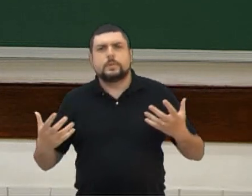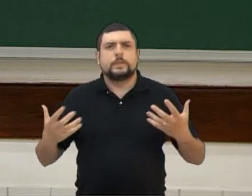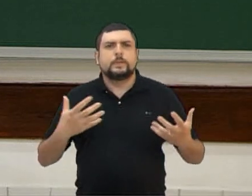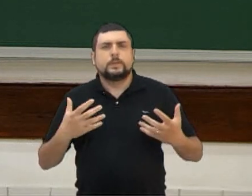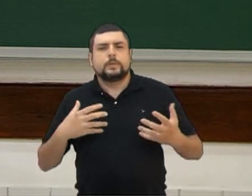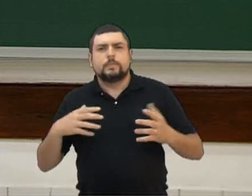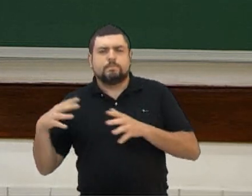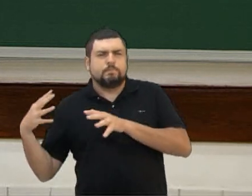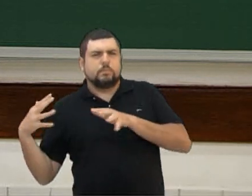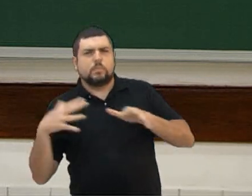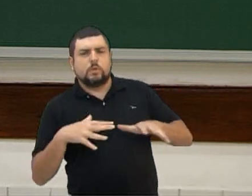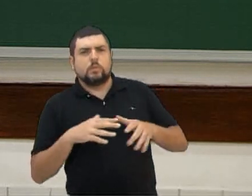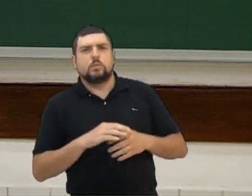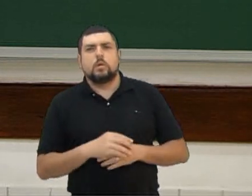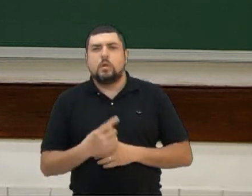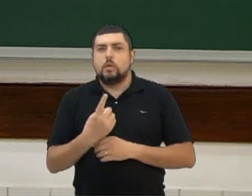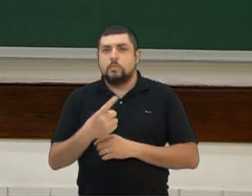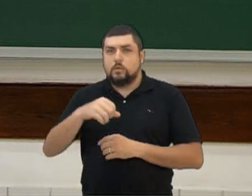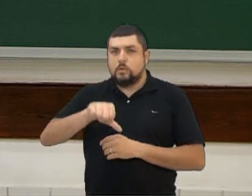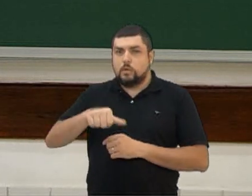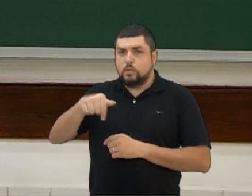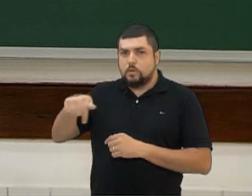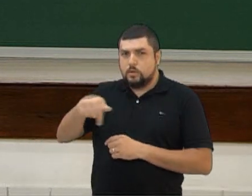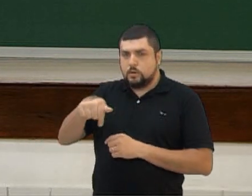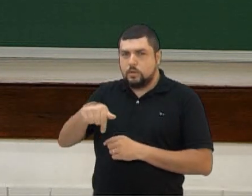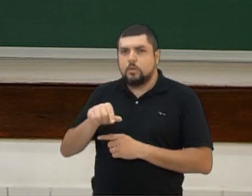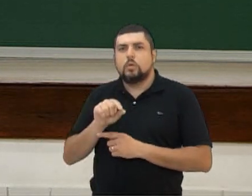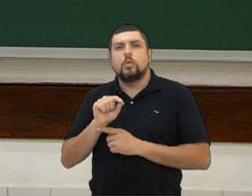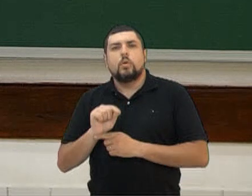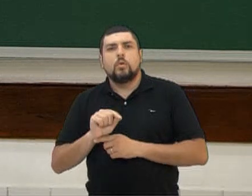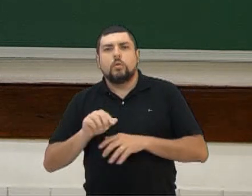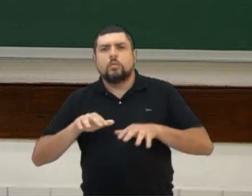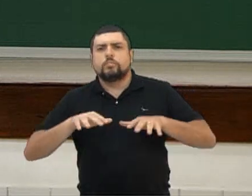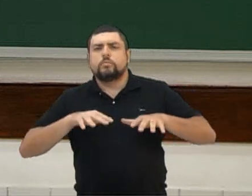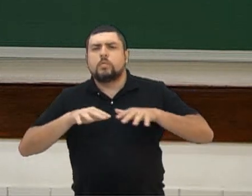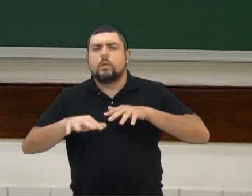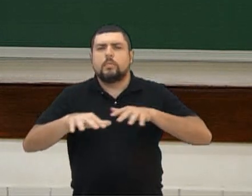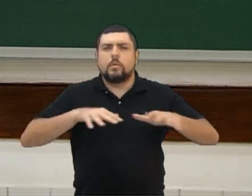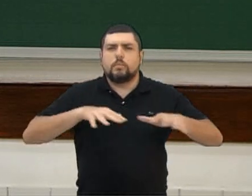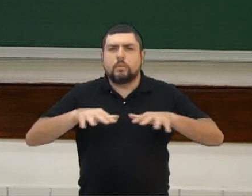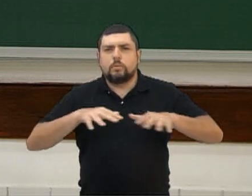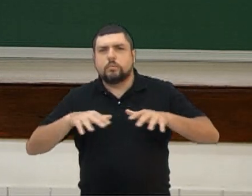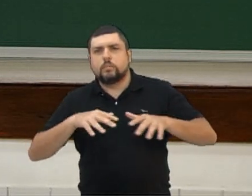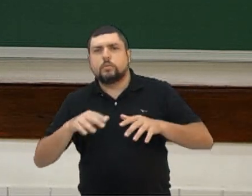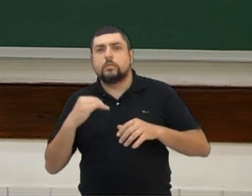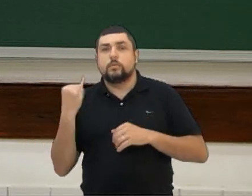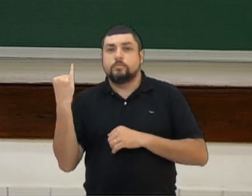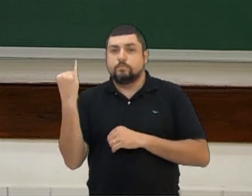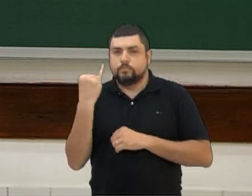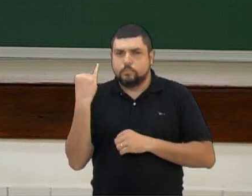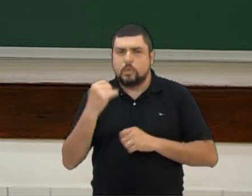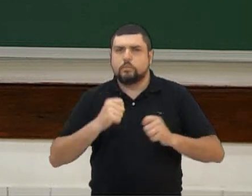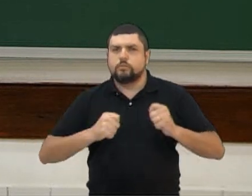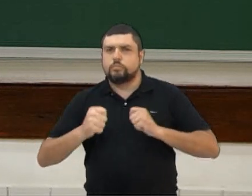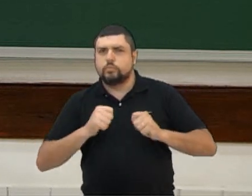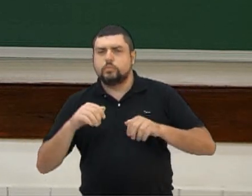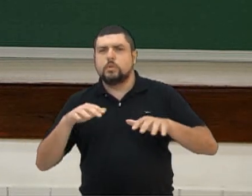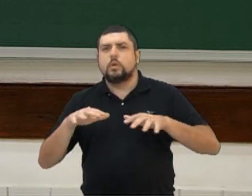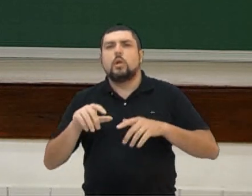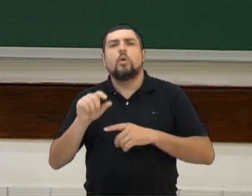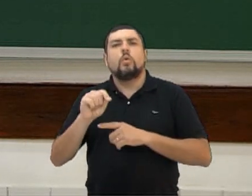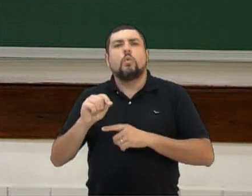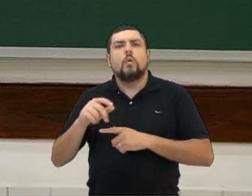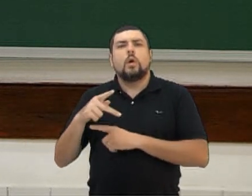Em 77 tem um outro evento economicamente bastante importante, juridicamente também bastante importante, que é o chamado Pacote de